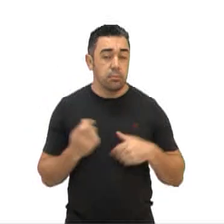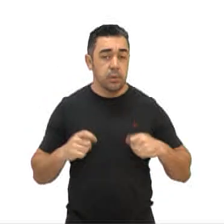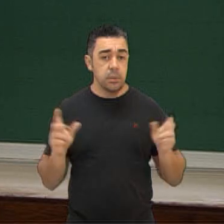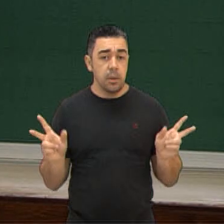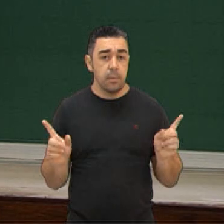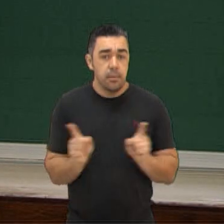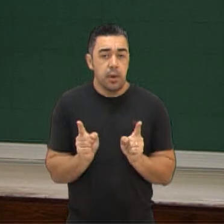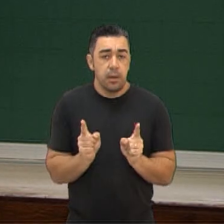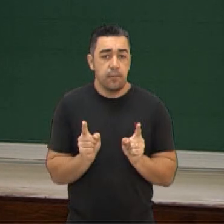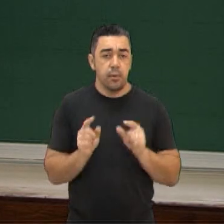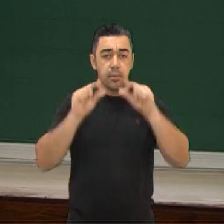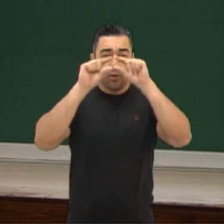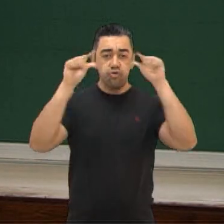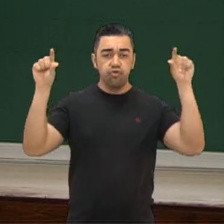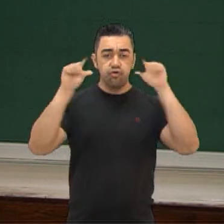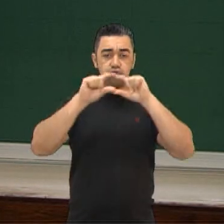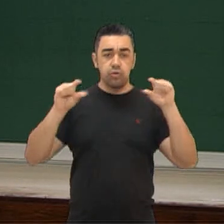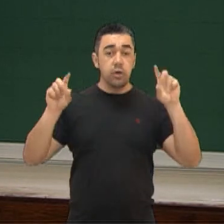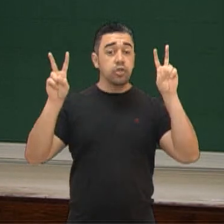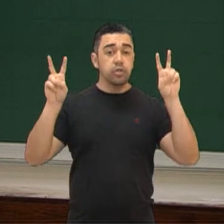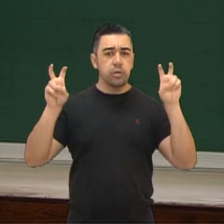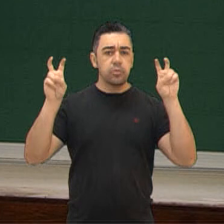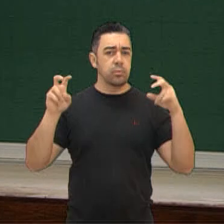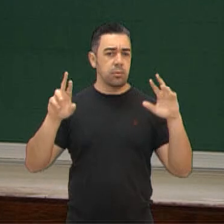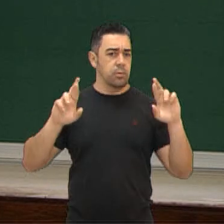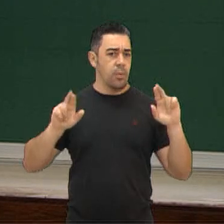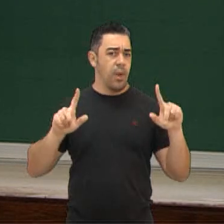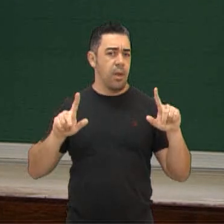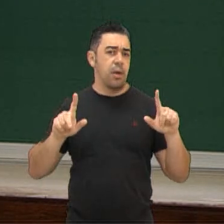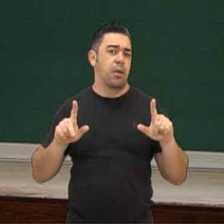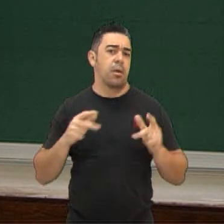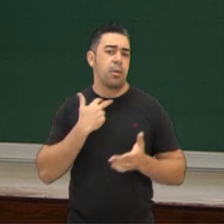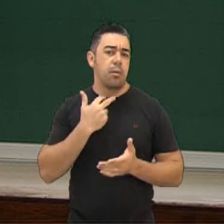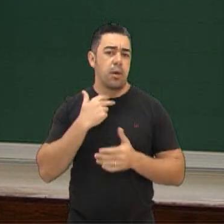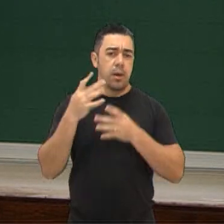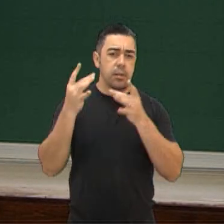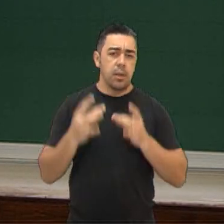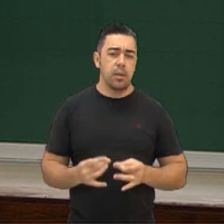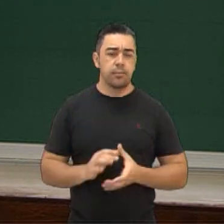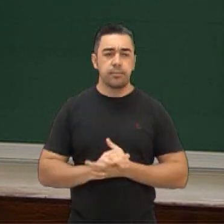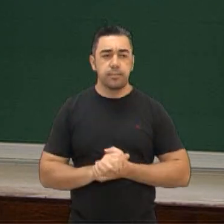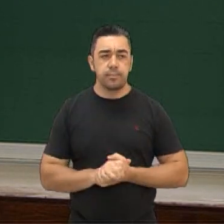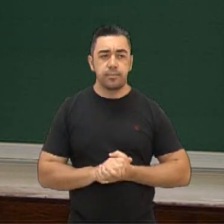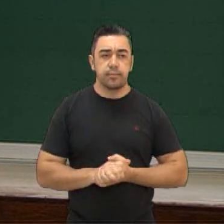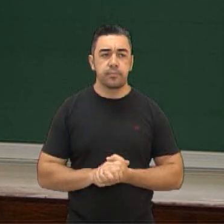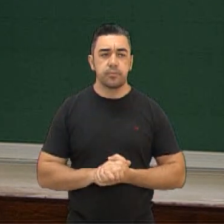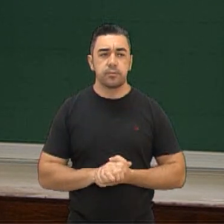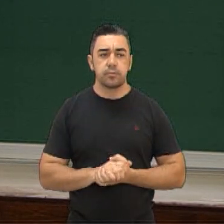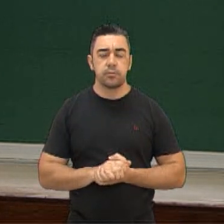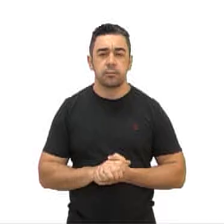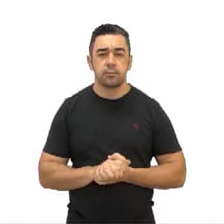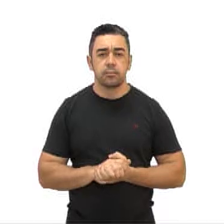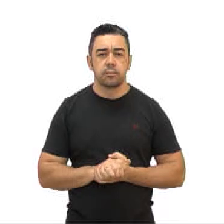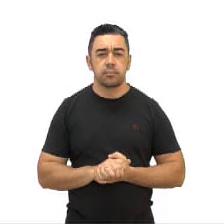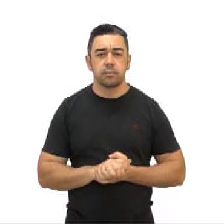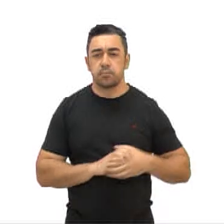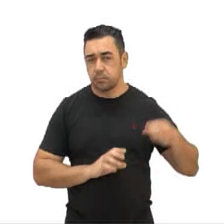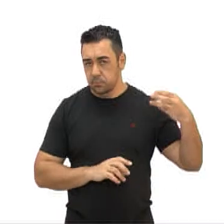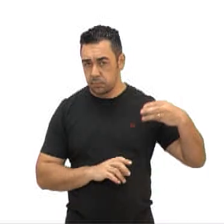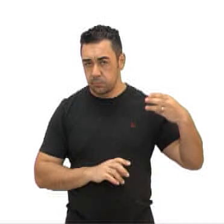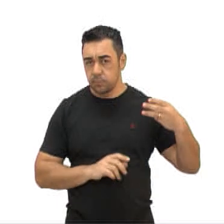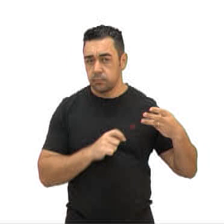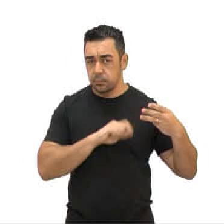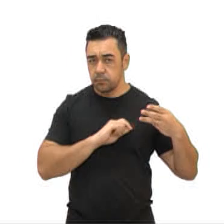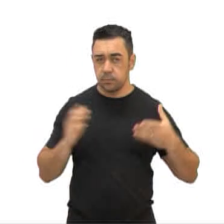né? Porque é apenas um título, não deve se ater a muitos detalhes. La claridad no debe dar pie a